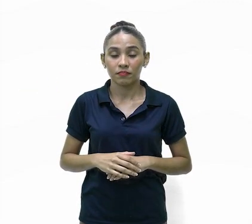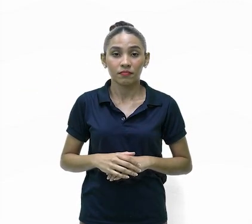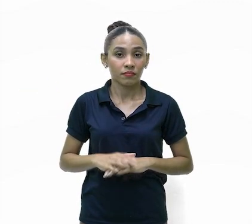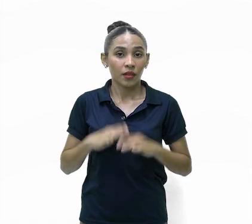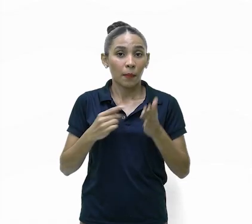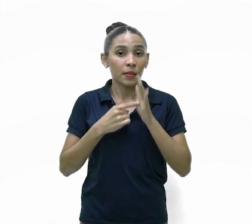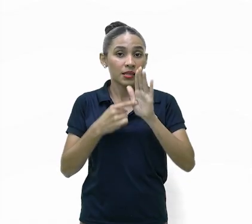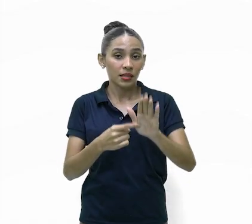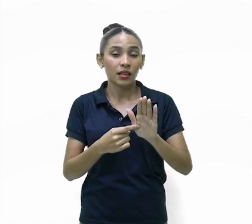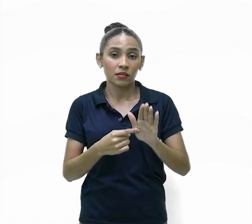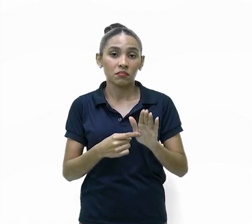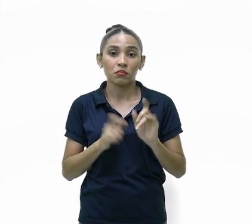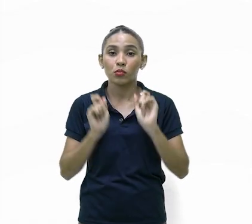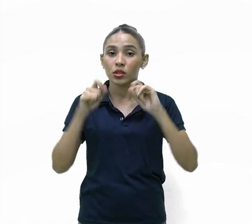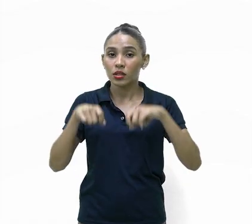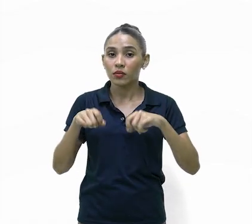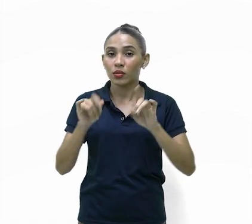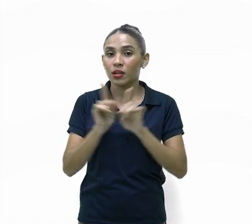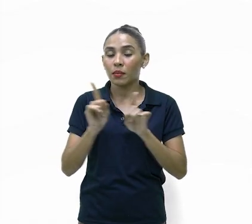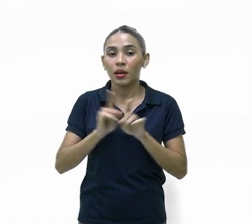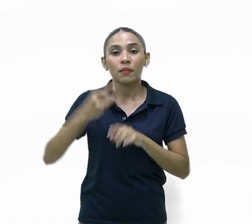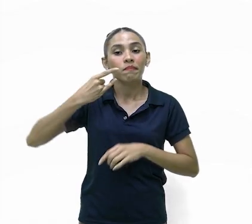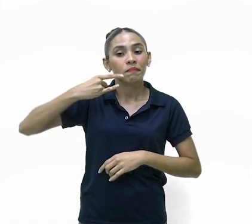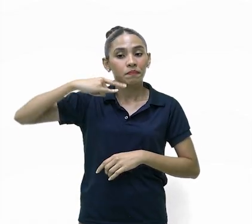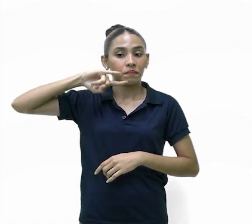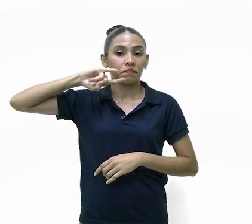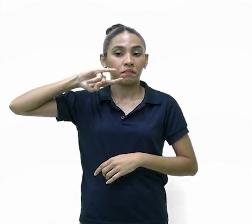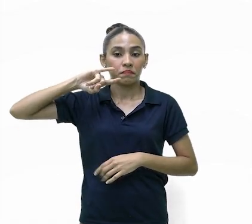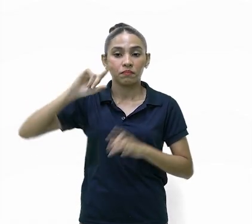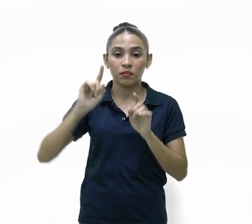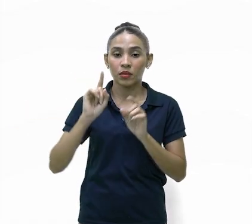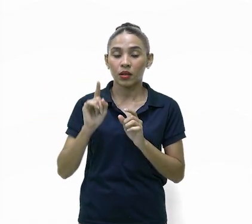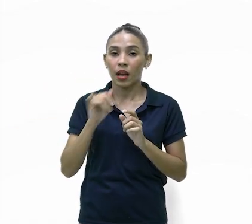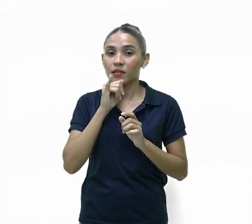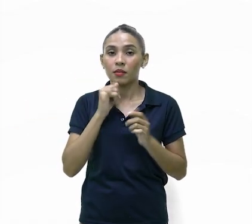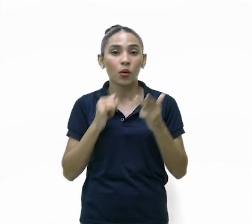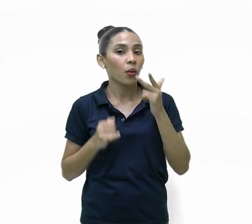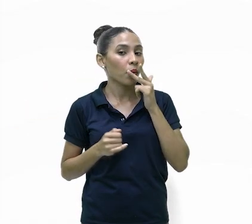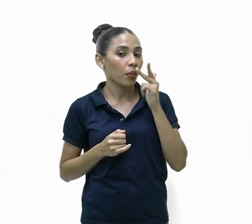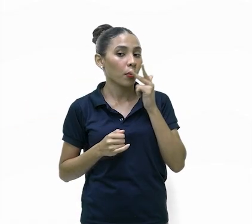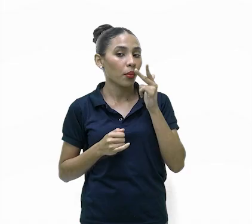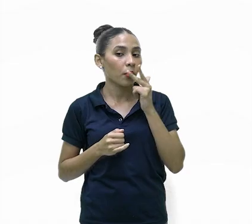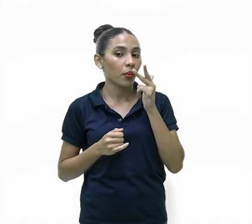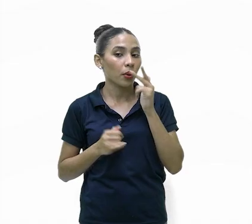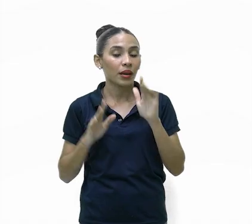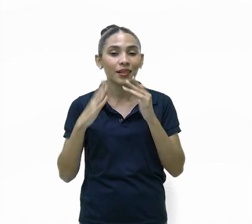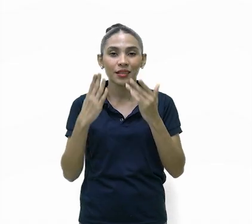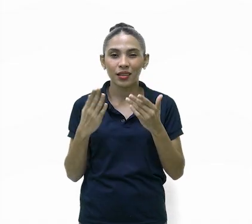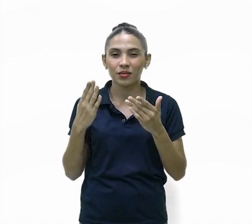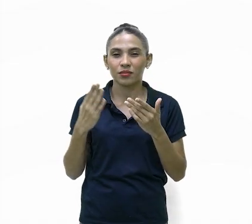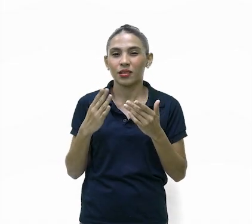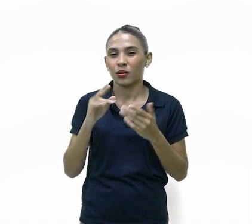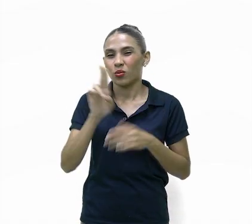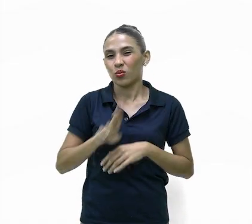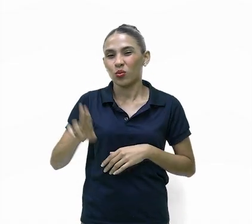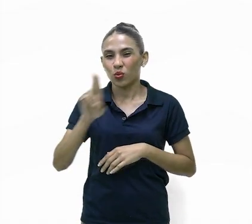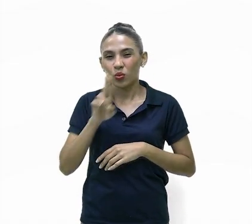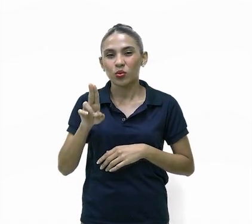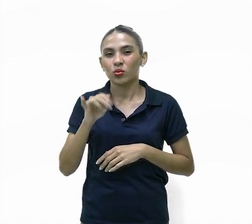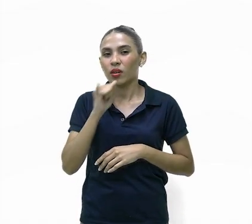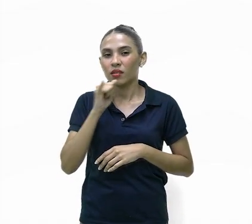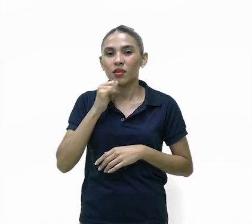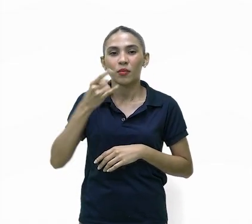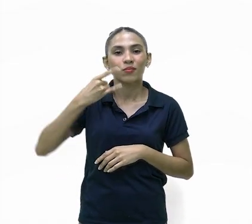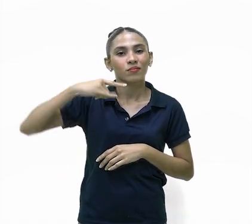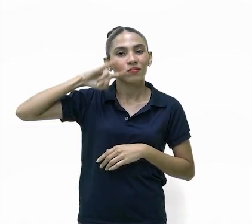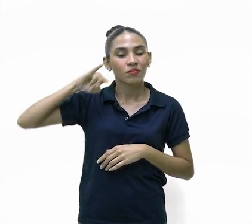ilustrar vocês que possivelmente é uma bebida alcoólica, e na outra mão nós temos o cigarro. Então, esses fatores do consumo da